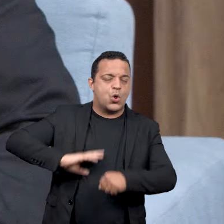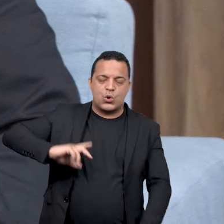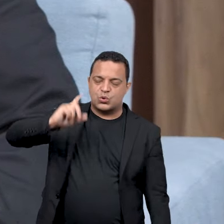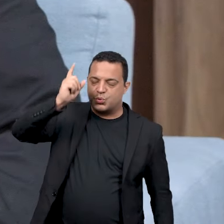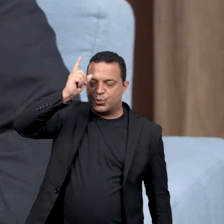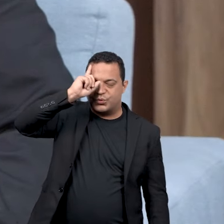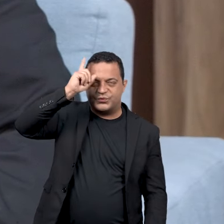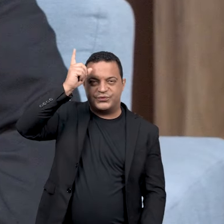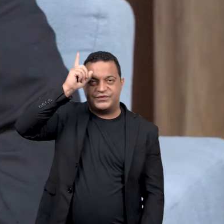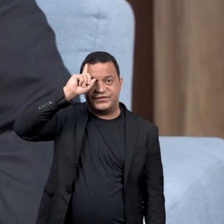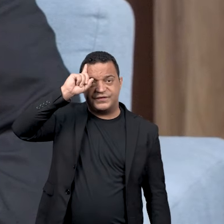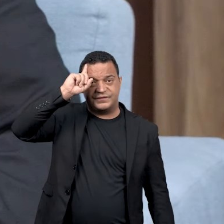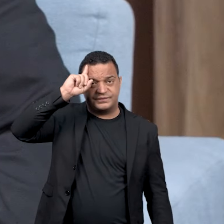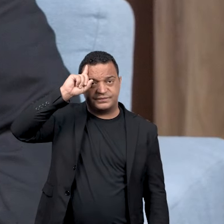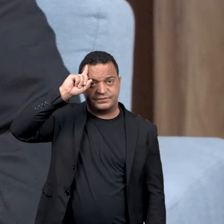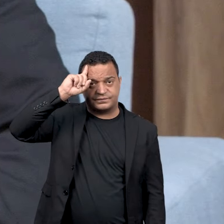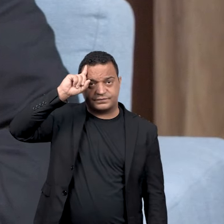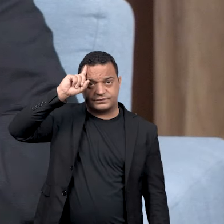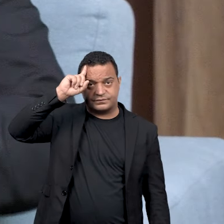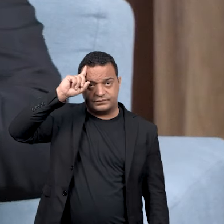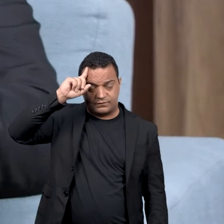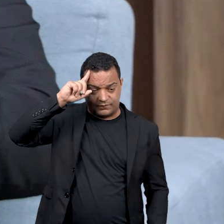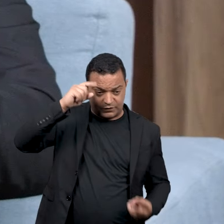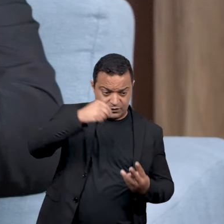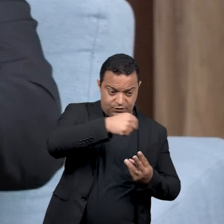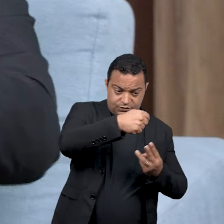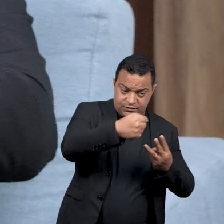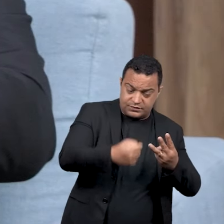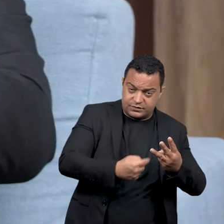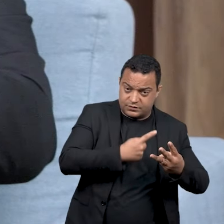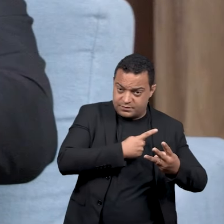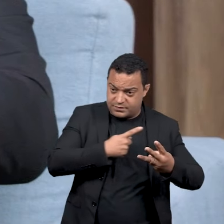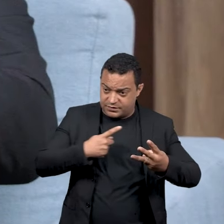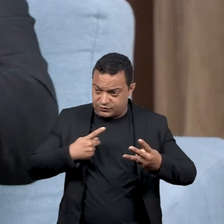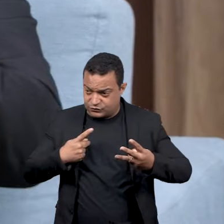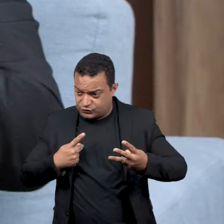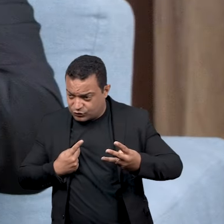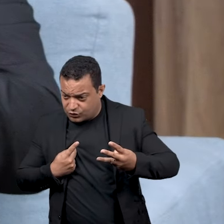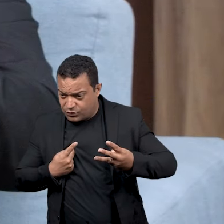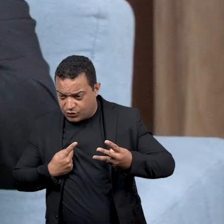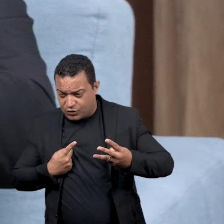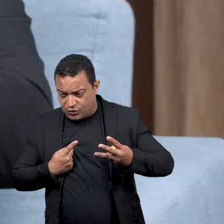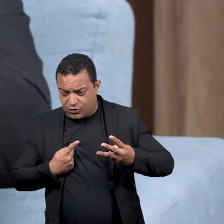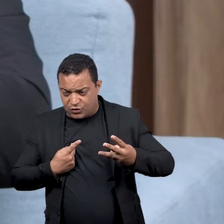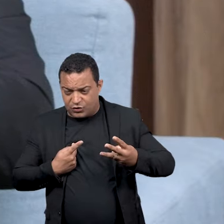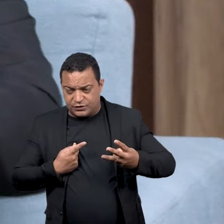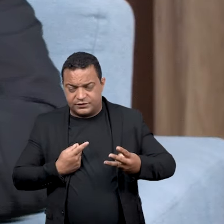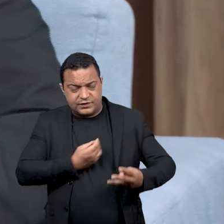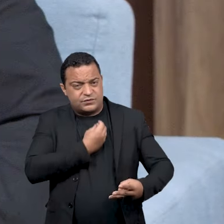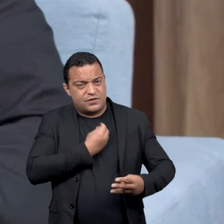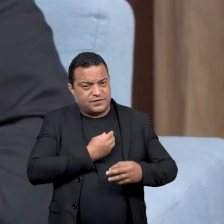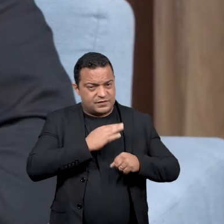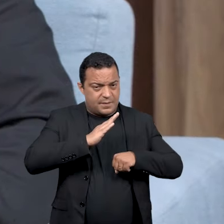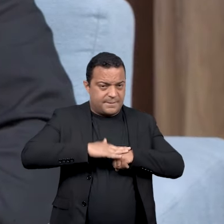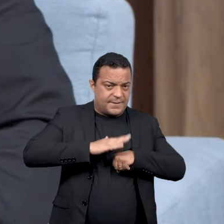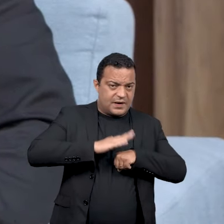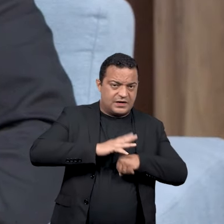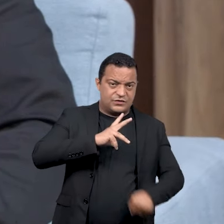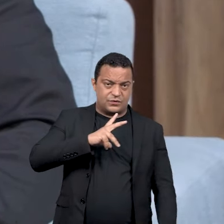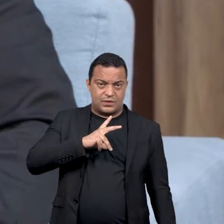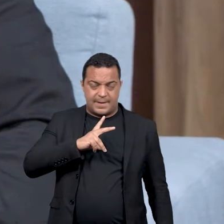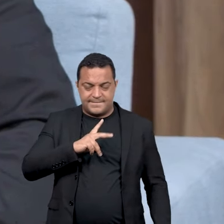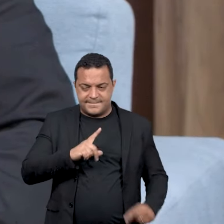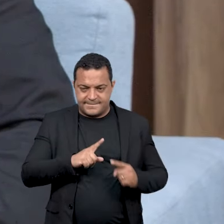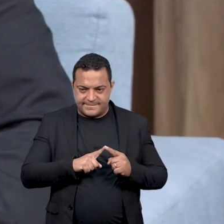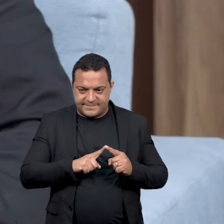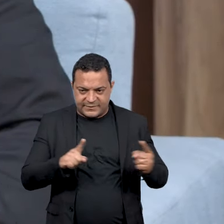vivemos diariamente. Nós estamos aqui, entre nós aqui pastores, cada um com a realidade da sua igreja, mas nós podemos dizer